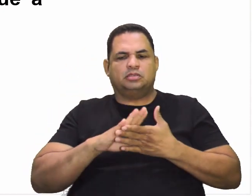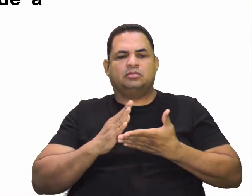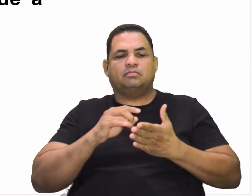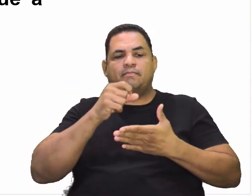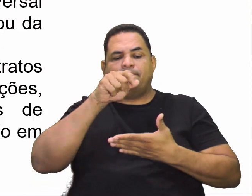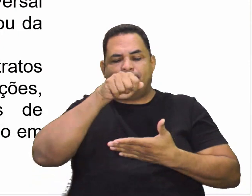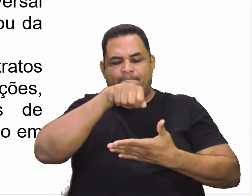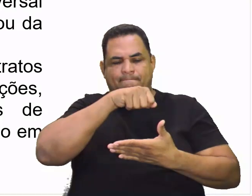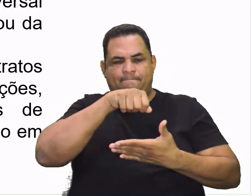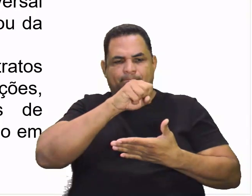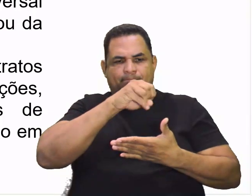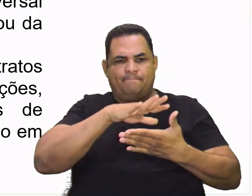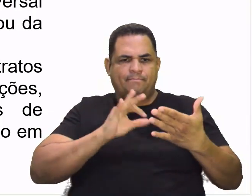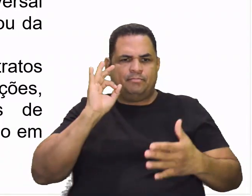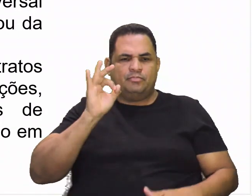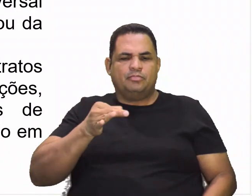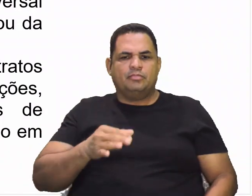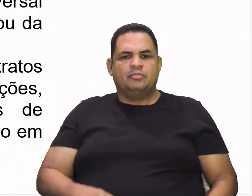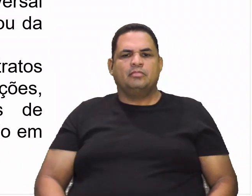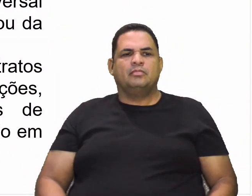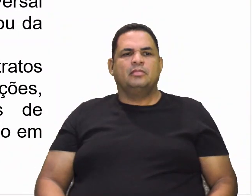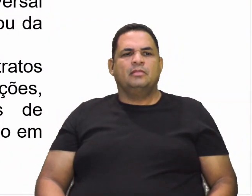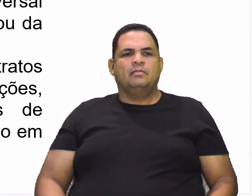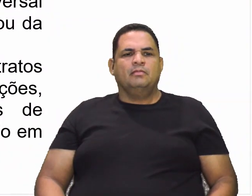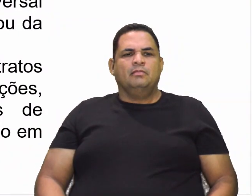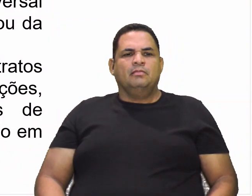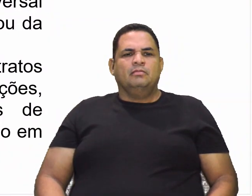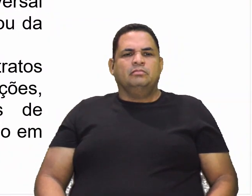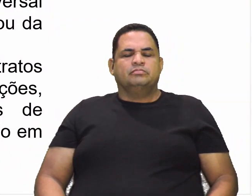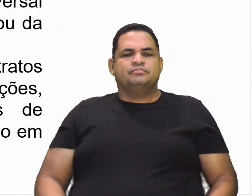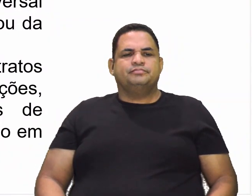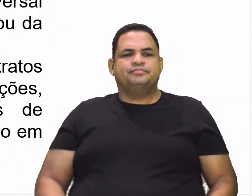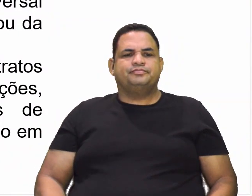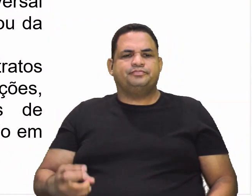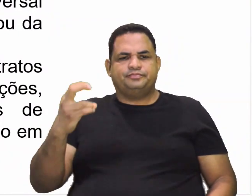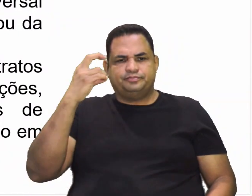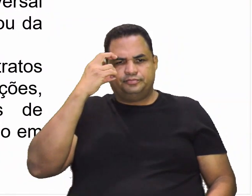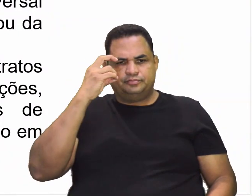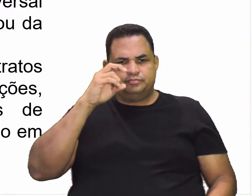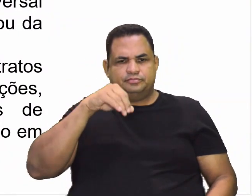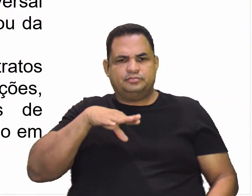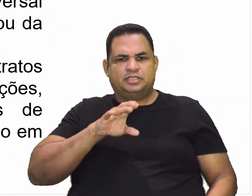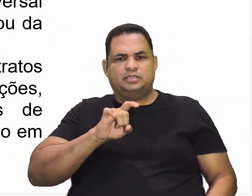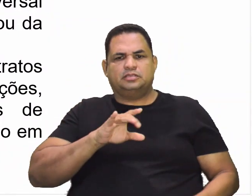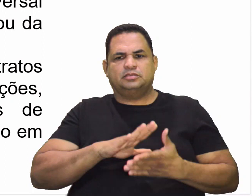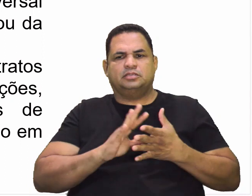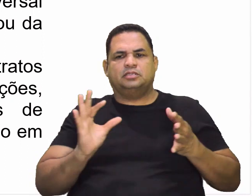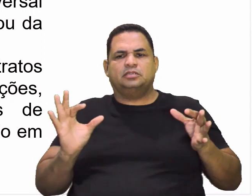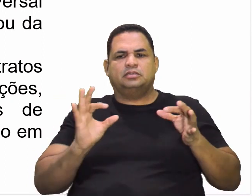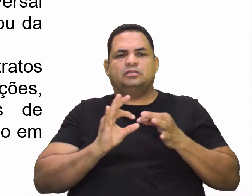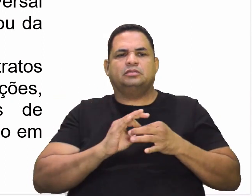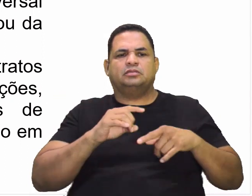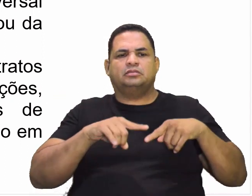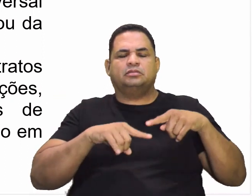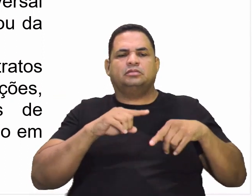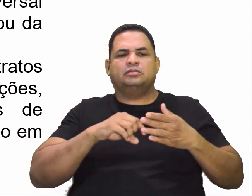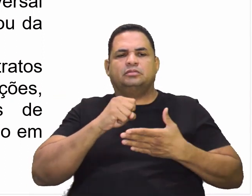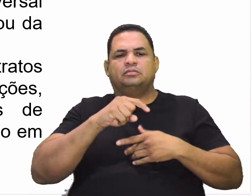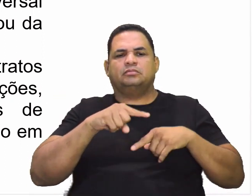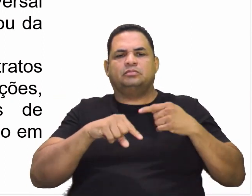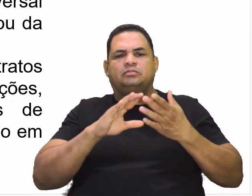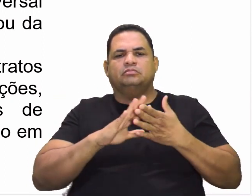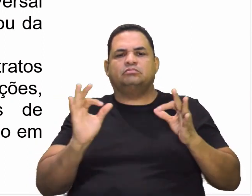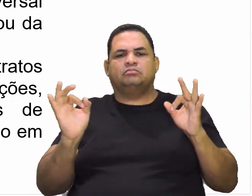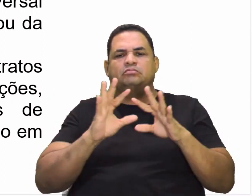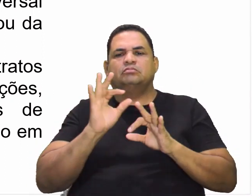questão correta. Vamos lá. A cultura material está associada aos elementos